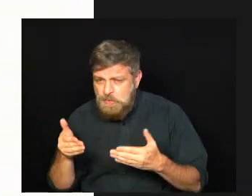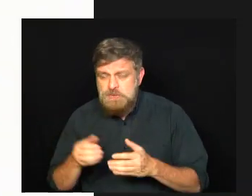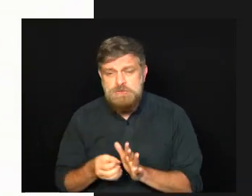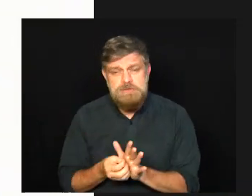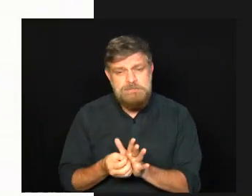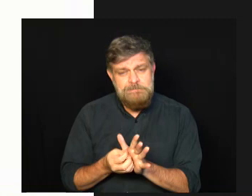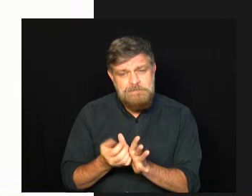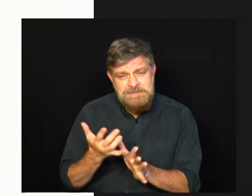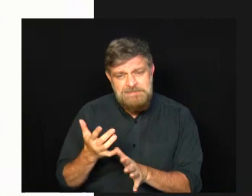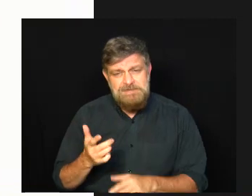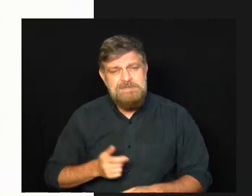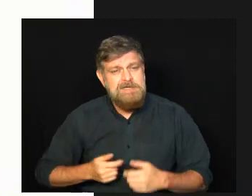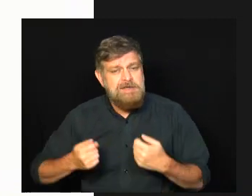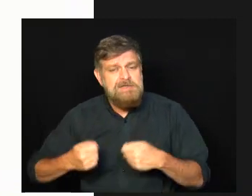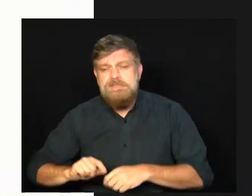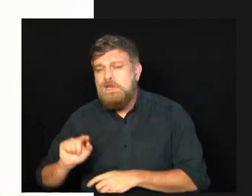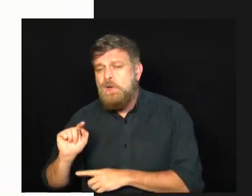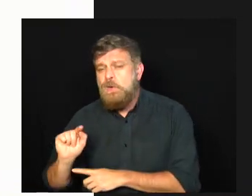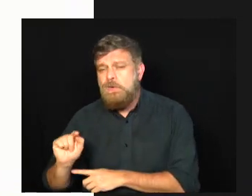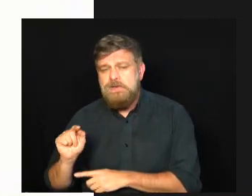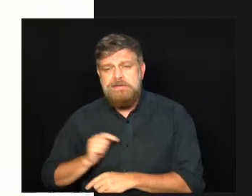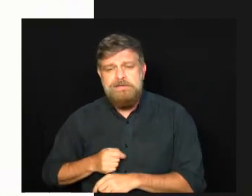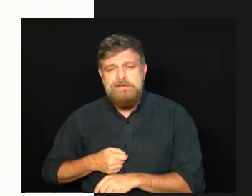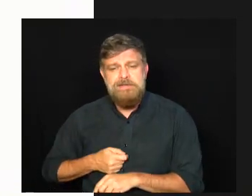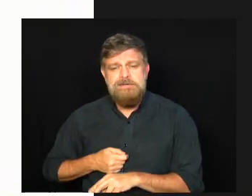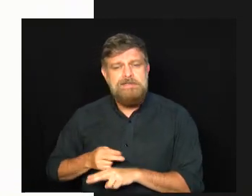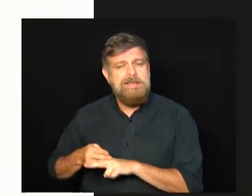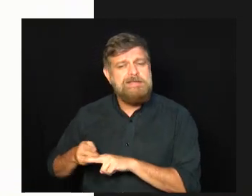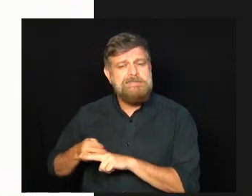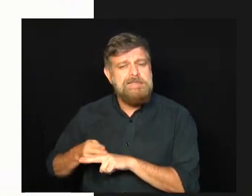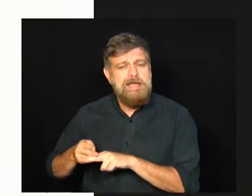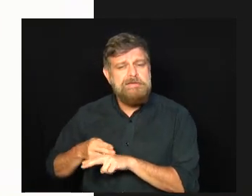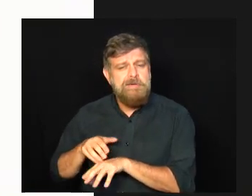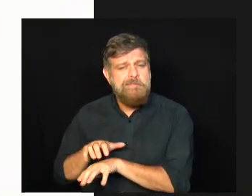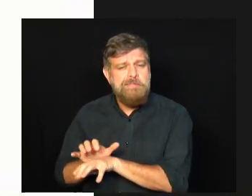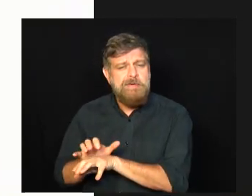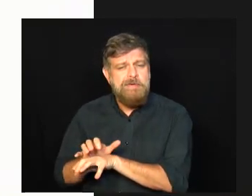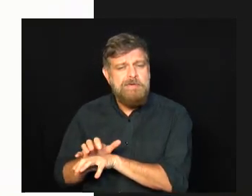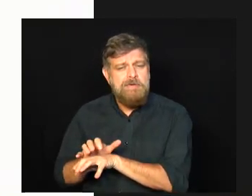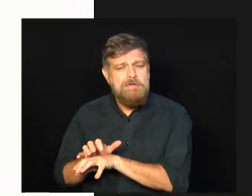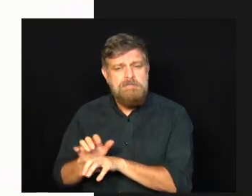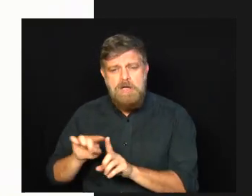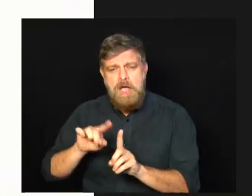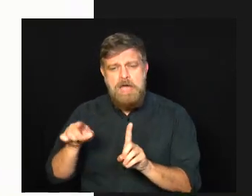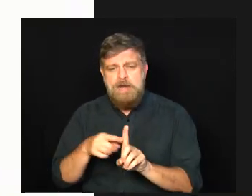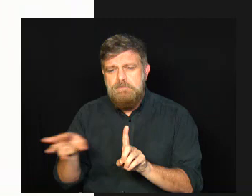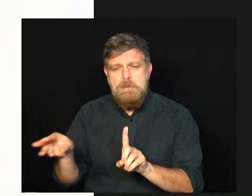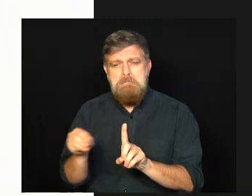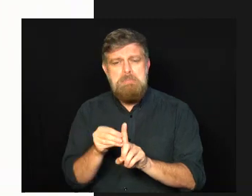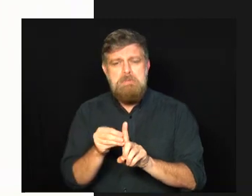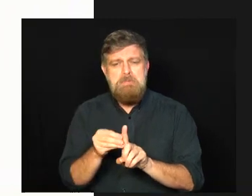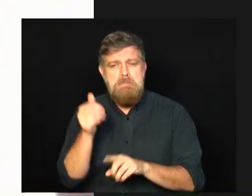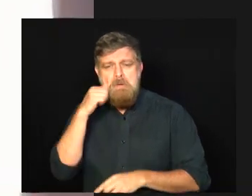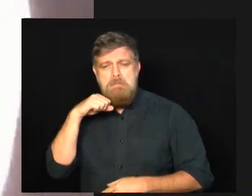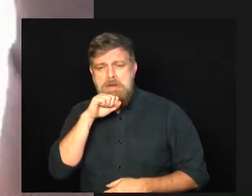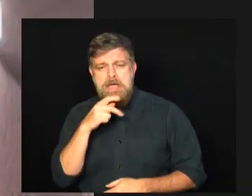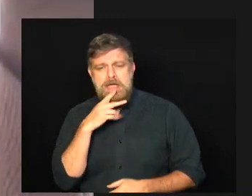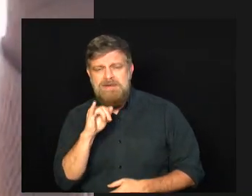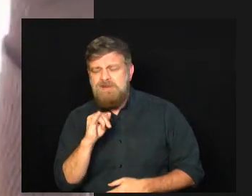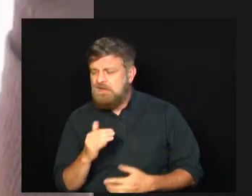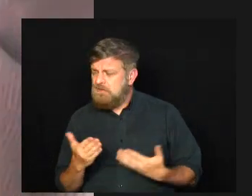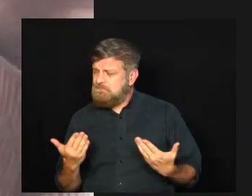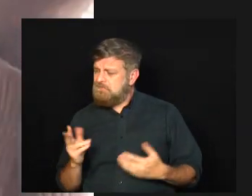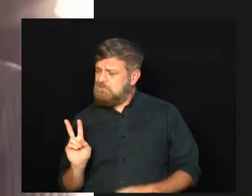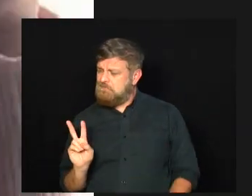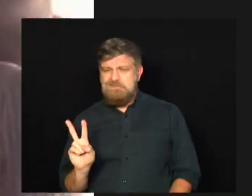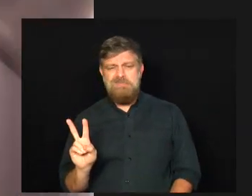vezes basta transar, como se diz na gíria. Transou, virou pai e mãe. Estes pais e